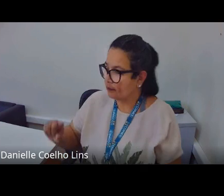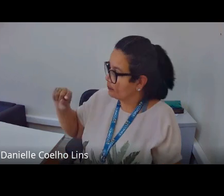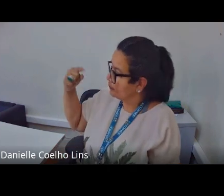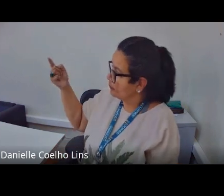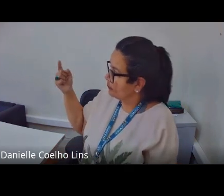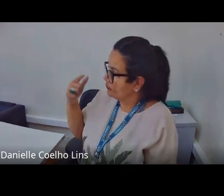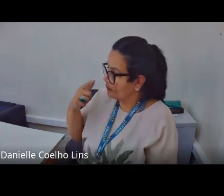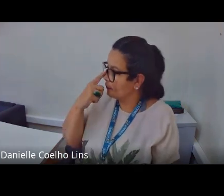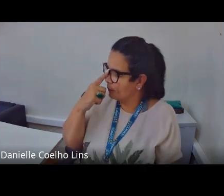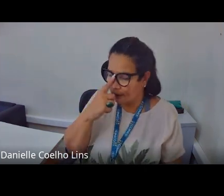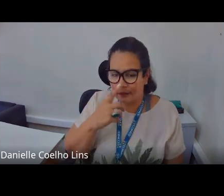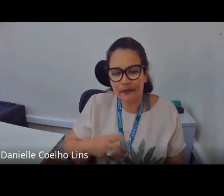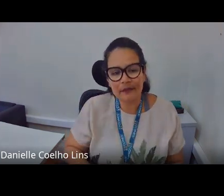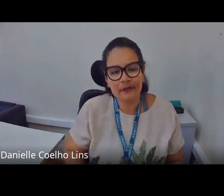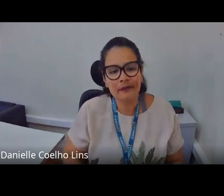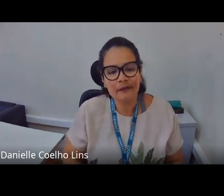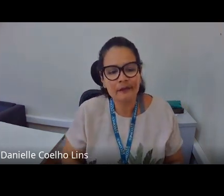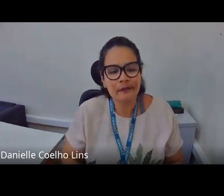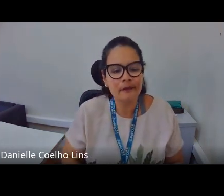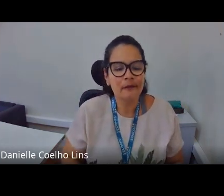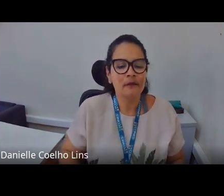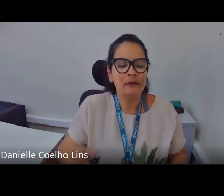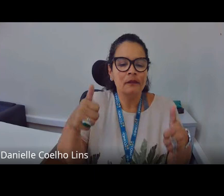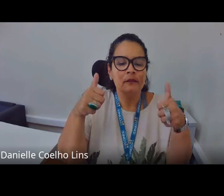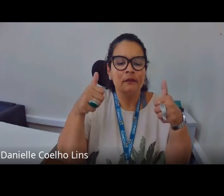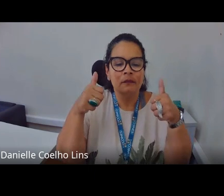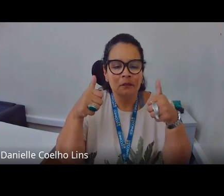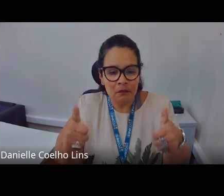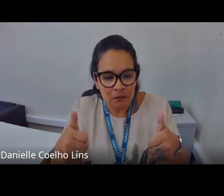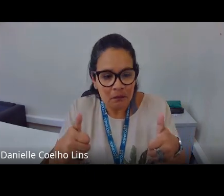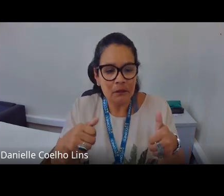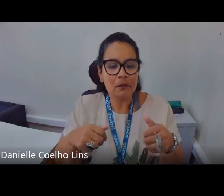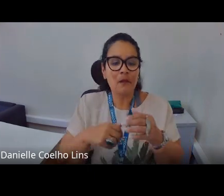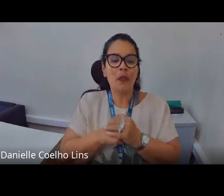Google Classroom, tá? Próximo, por favor.